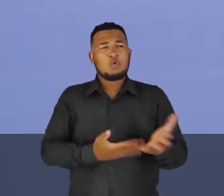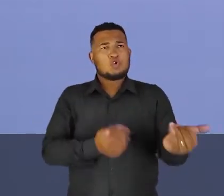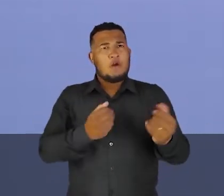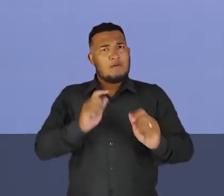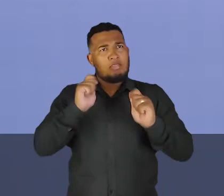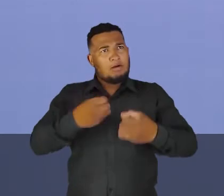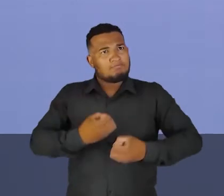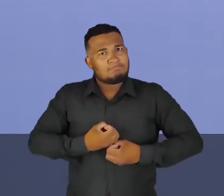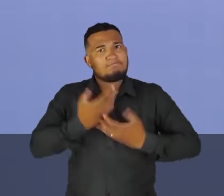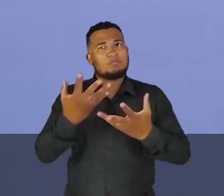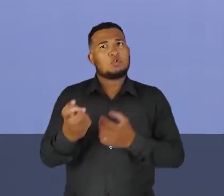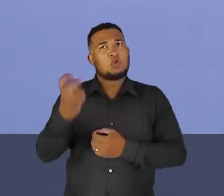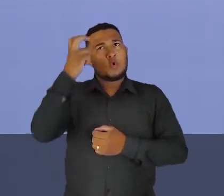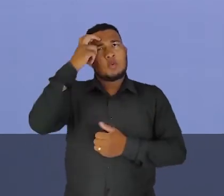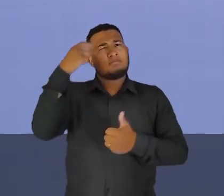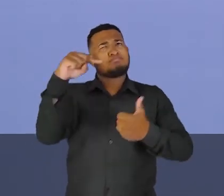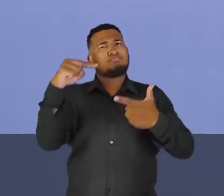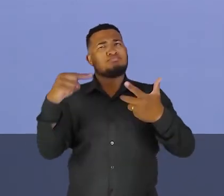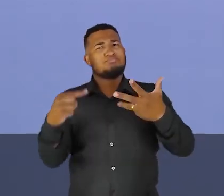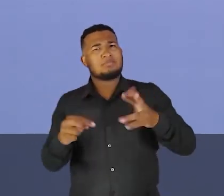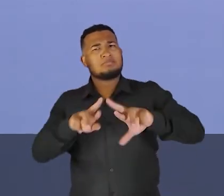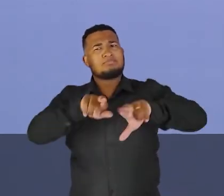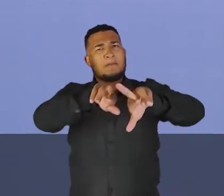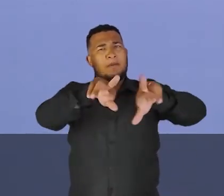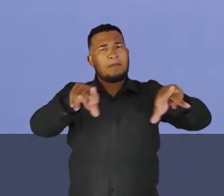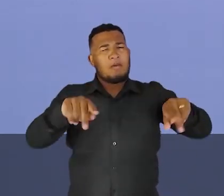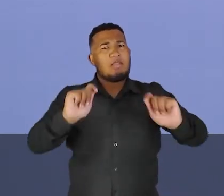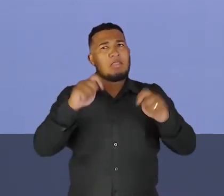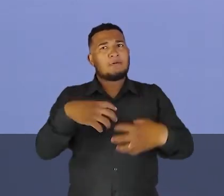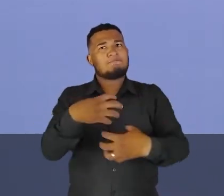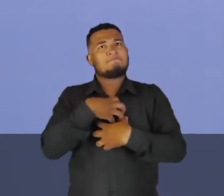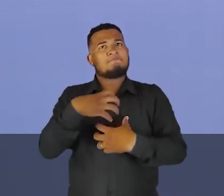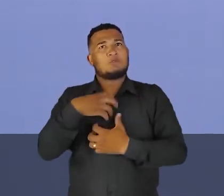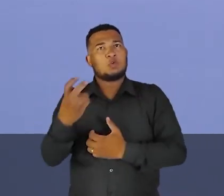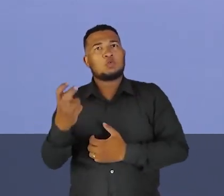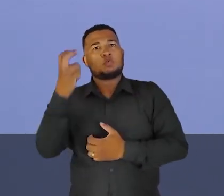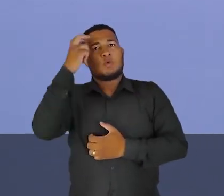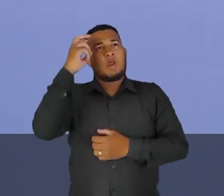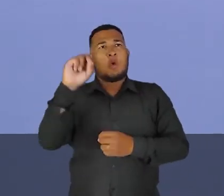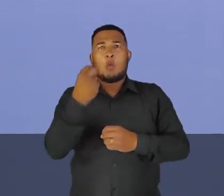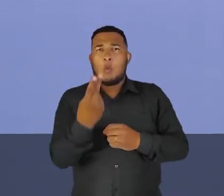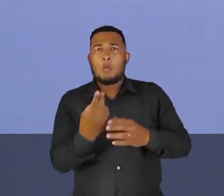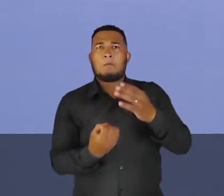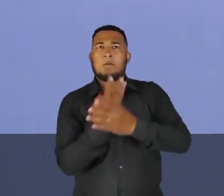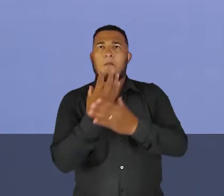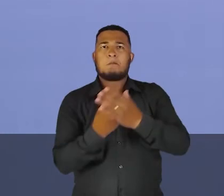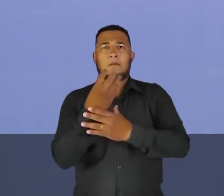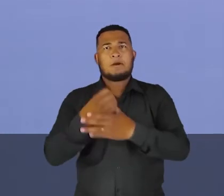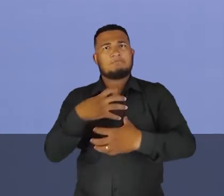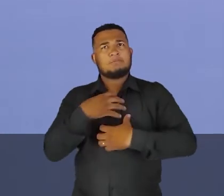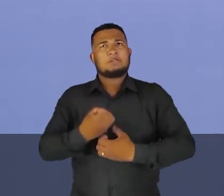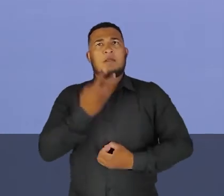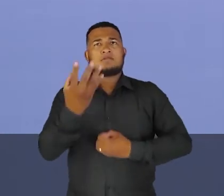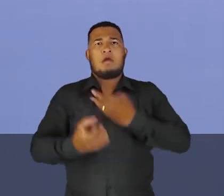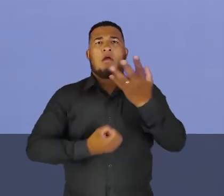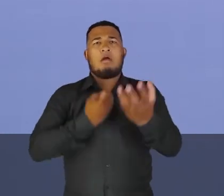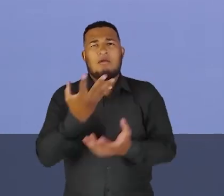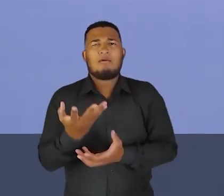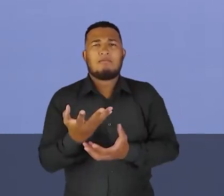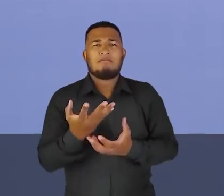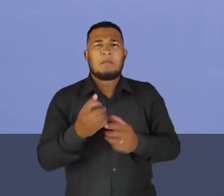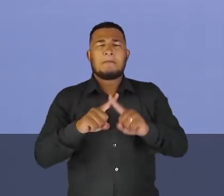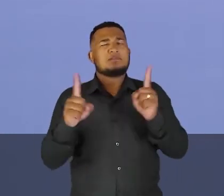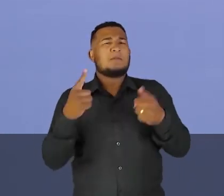expressam culturalmente de diversas formas, como consumidores de bens culturais ou como criadores das suas próprias expressões, né? E por que